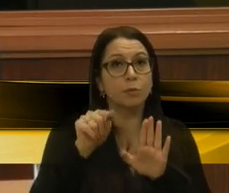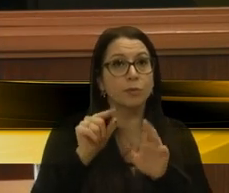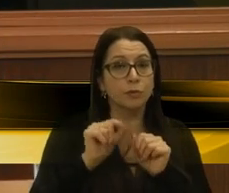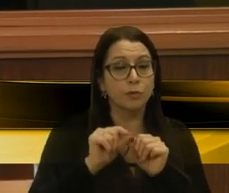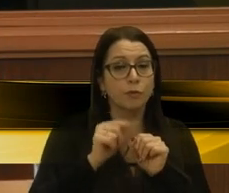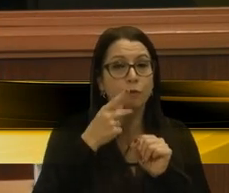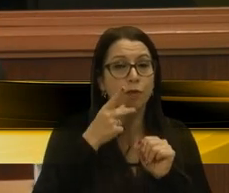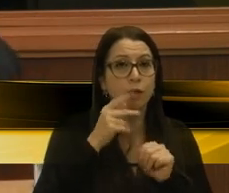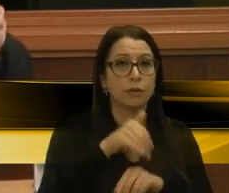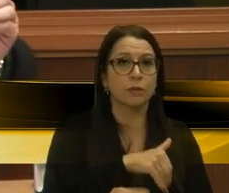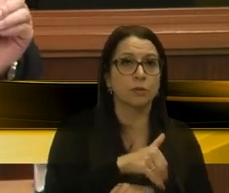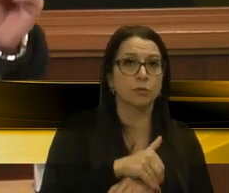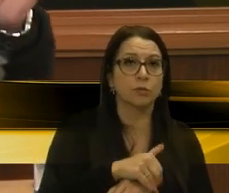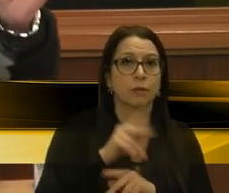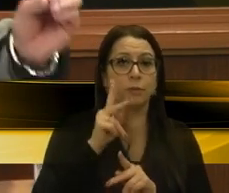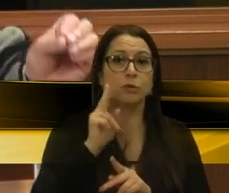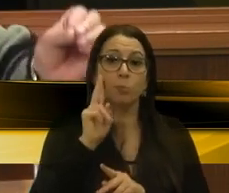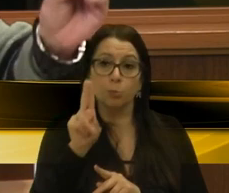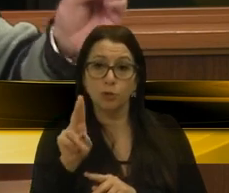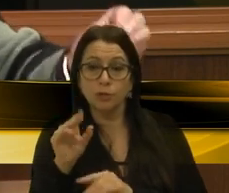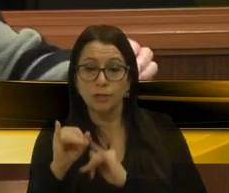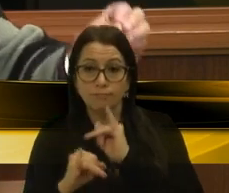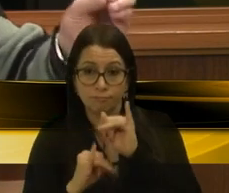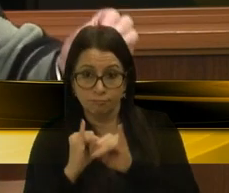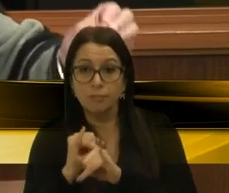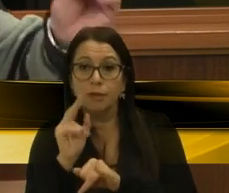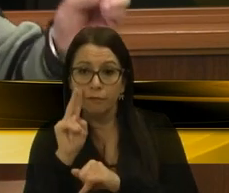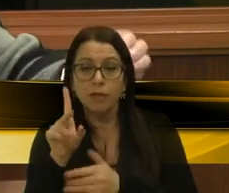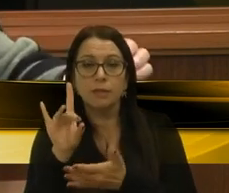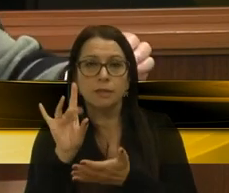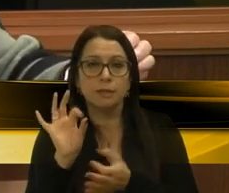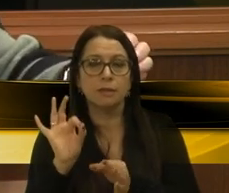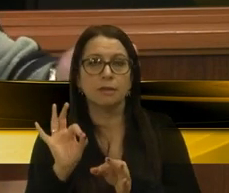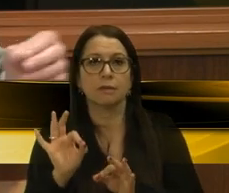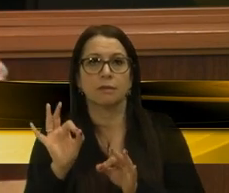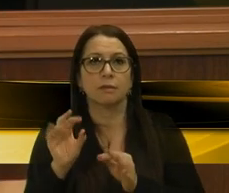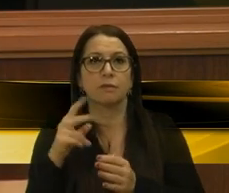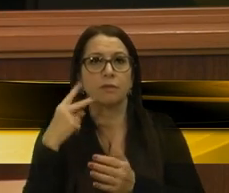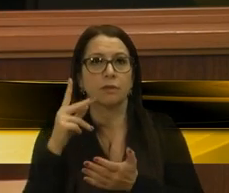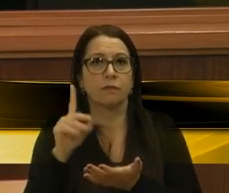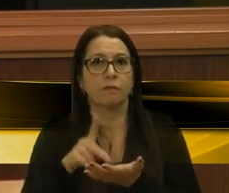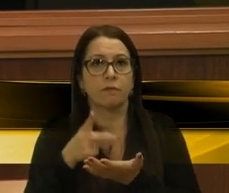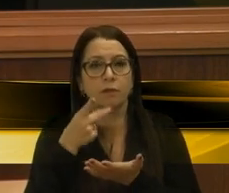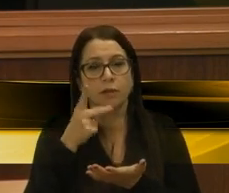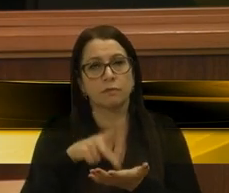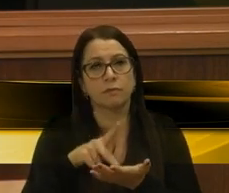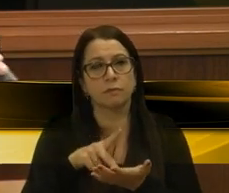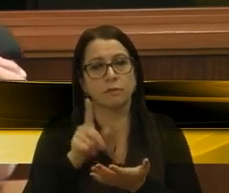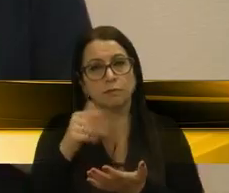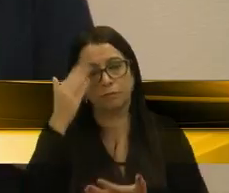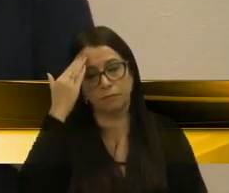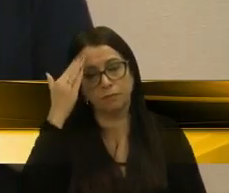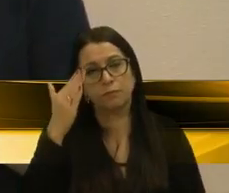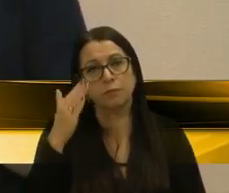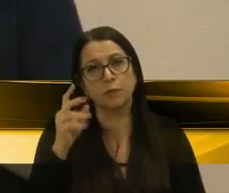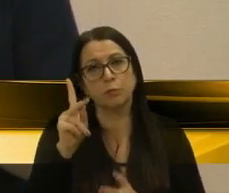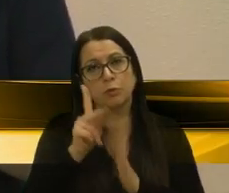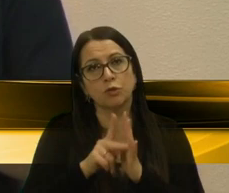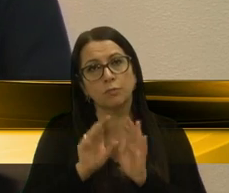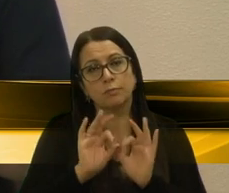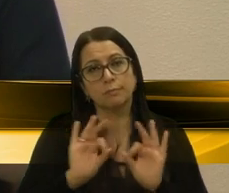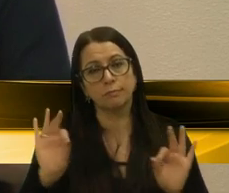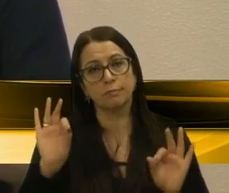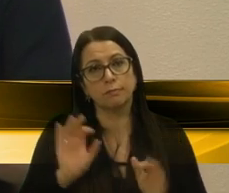fala ali na rua, a pessoa possa acessar e ter certeza que o vereador está falando a verdade. Obrigado, vereador. Obrigado. Então esse é um projeto